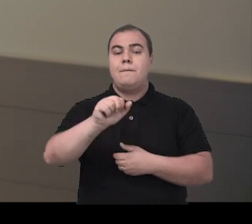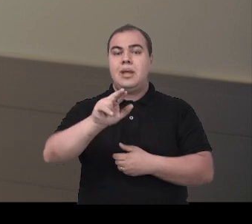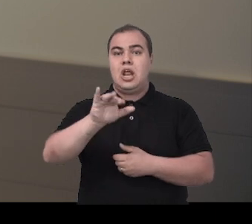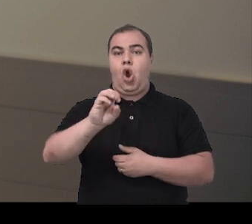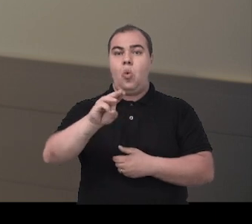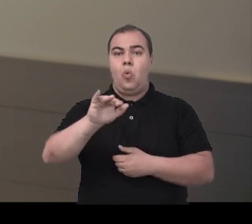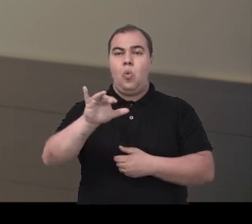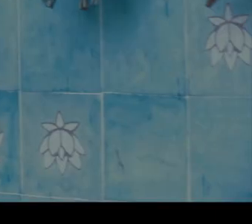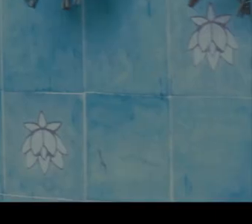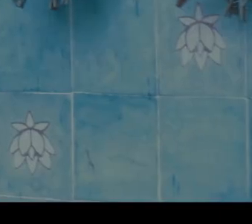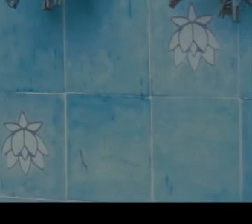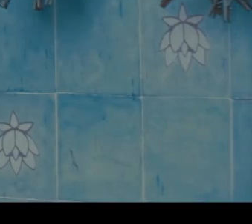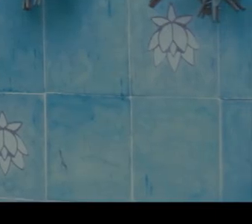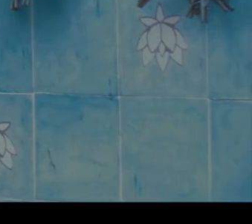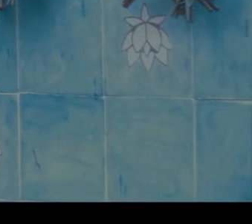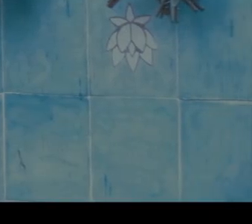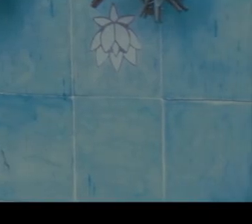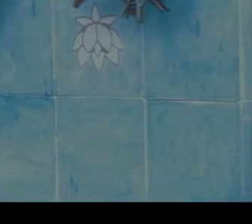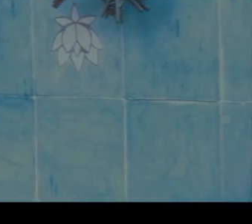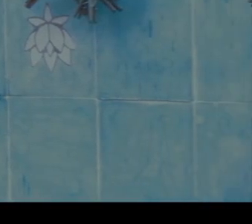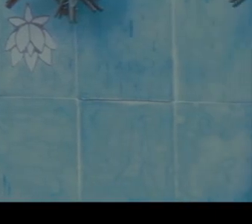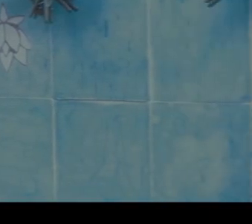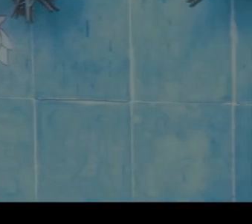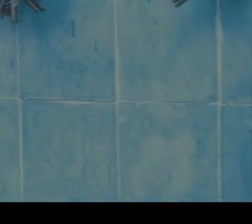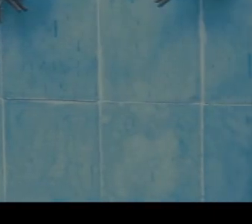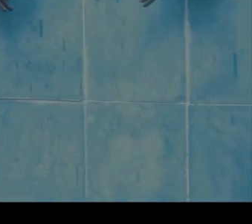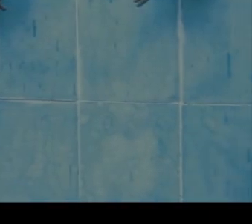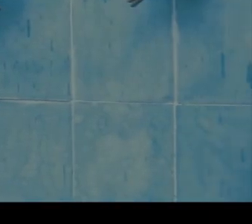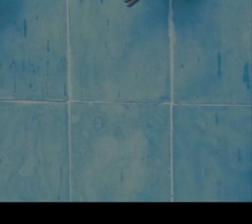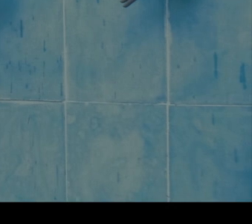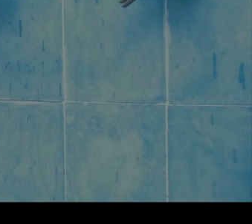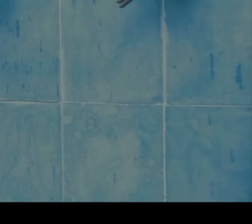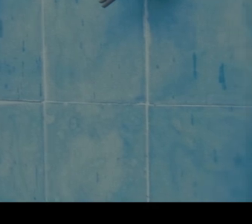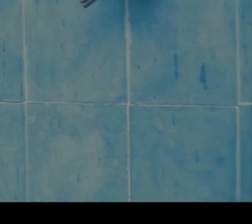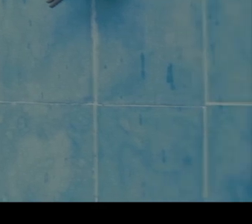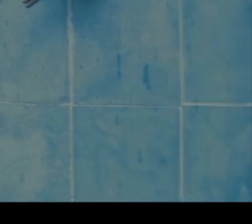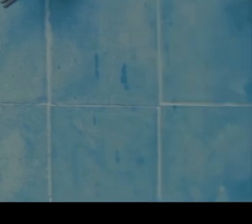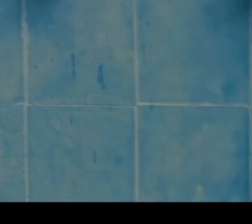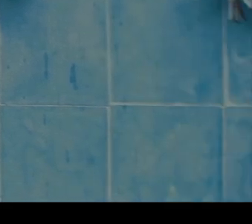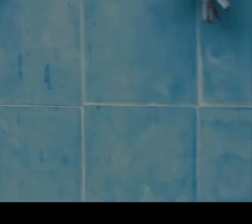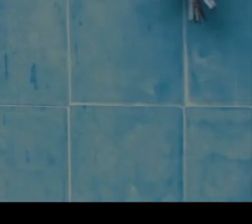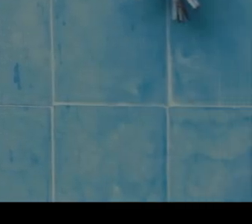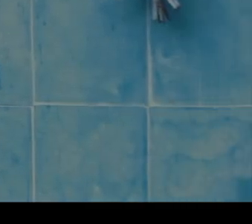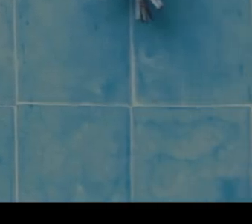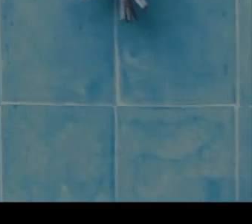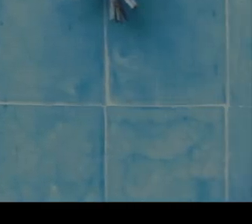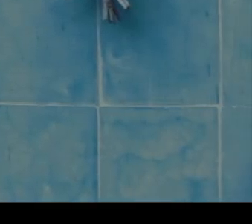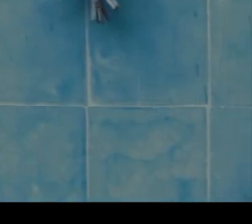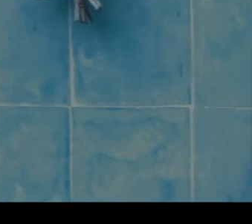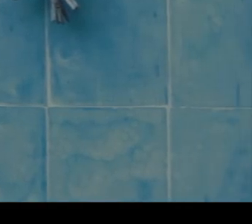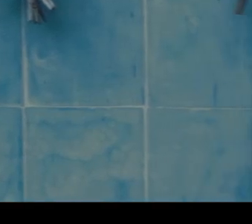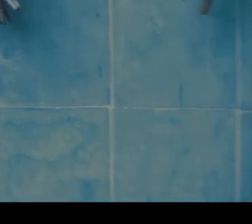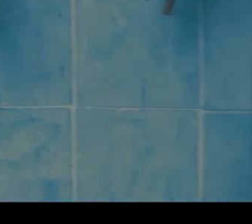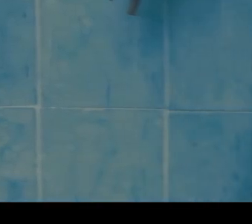era judiado porque a alimentação era ruim. Aqui tinha o pátio dos pelados para as pessoas que não ficavam, né, com roupas,